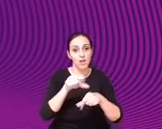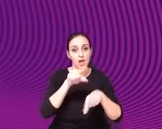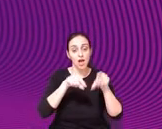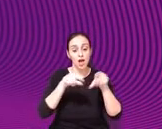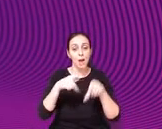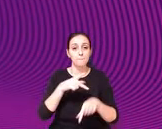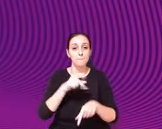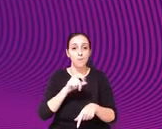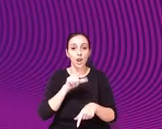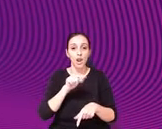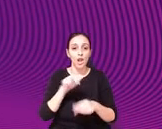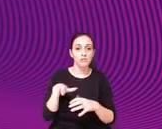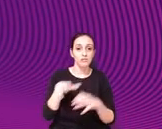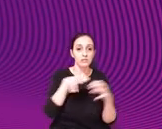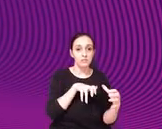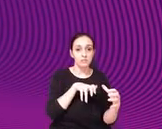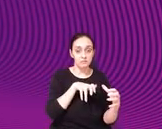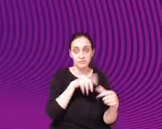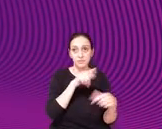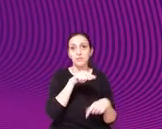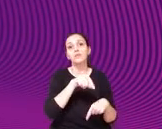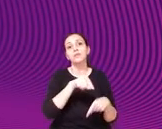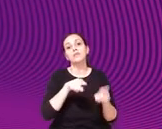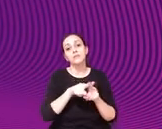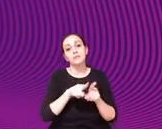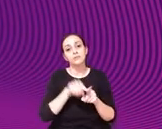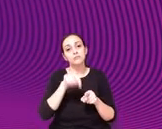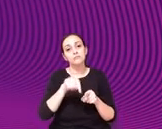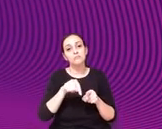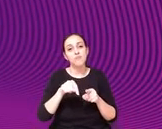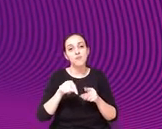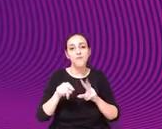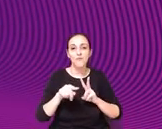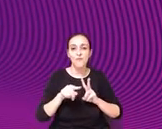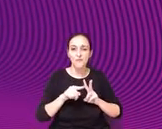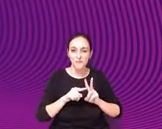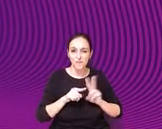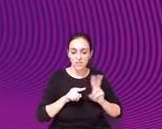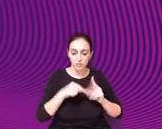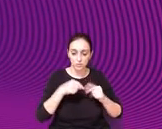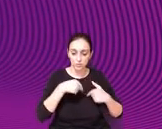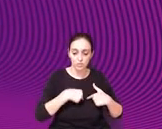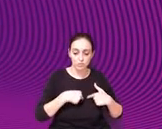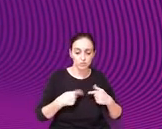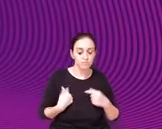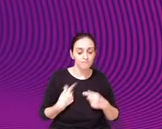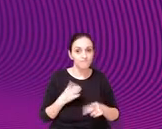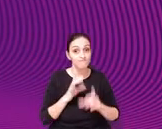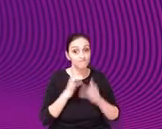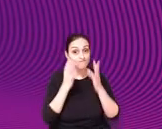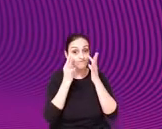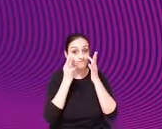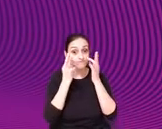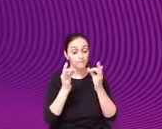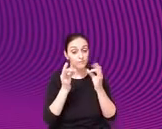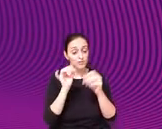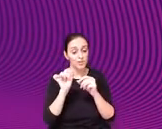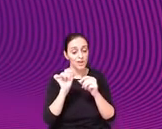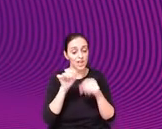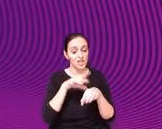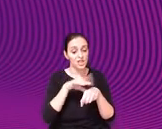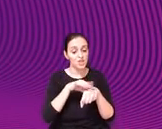o QRS alargado, nesse caso, já chamando a atenção que essa doente tem